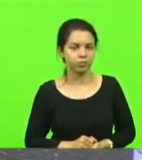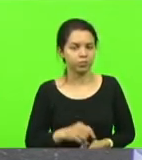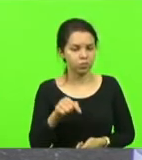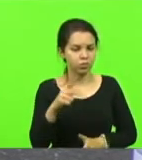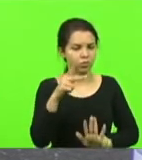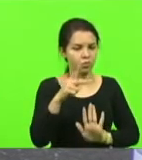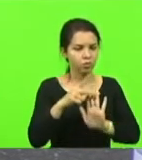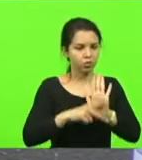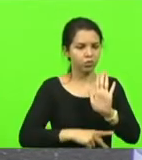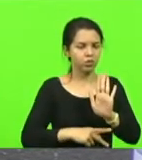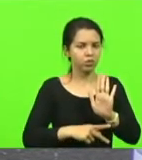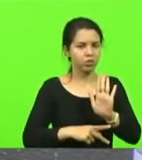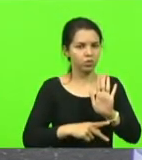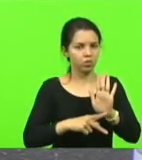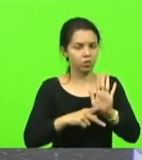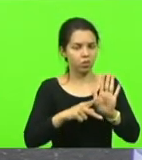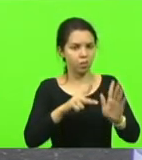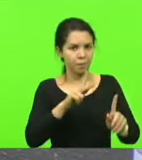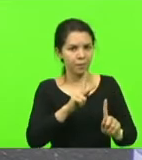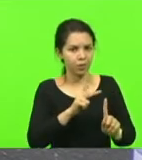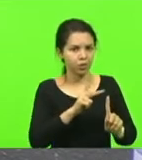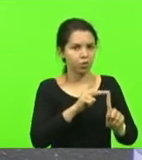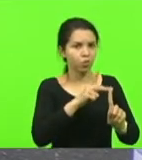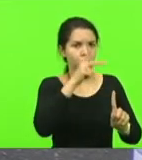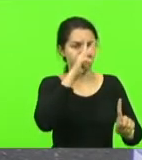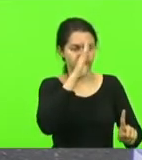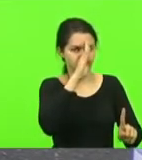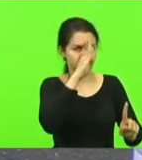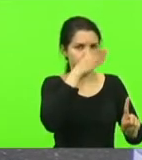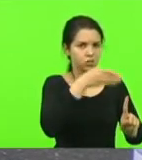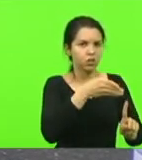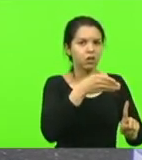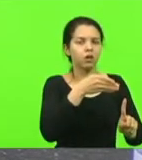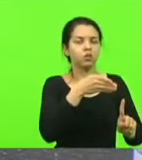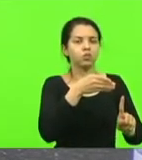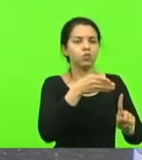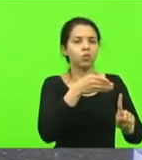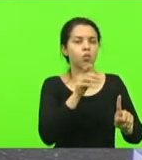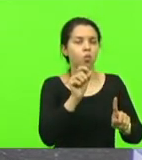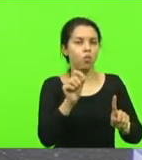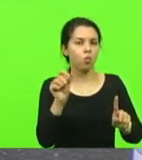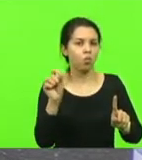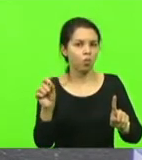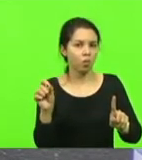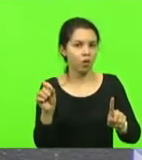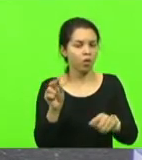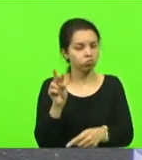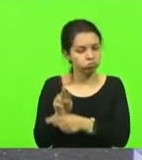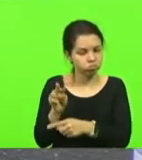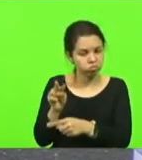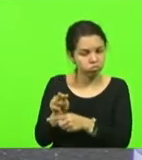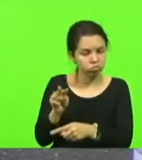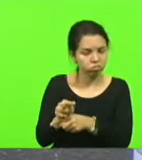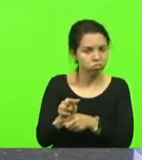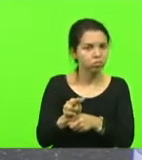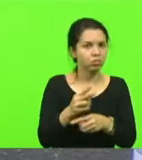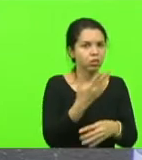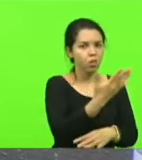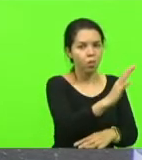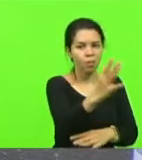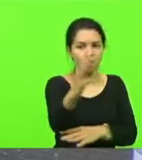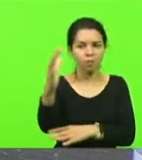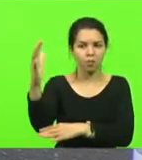projeto, priorizando, sim, a preservação do meio ambiente, sem dúvida alguma, mas que ela